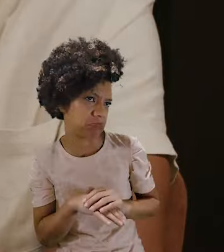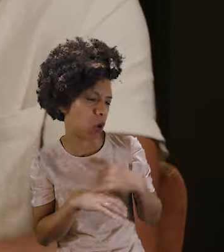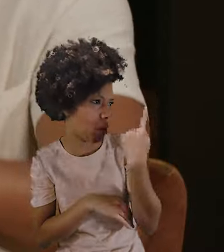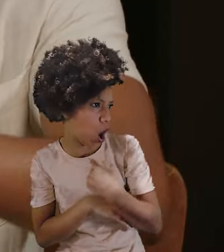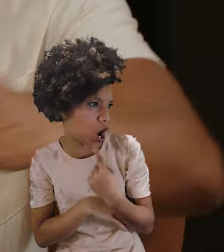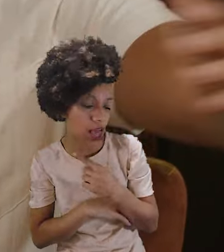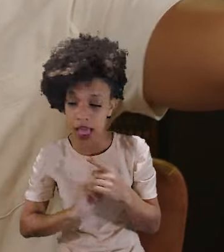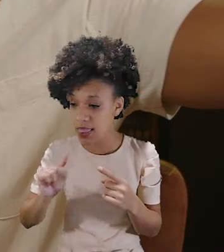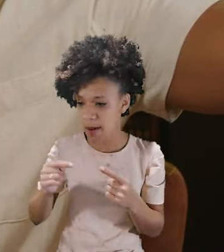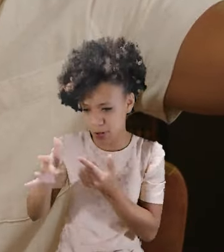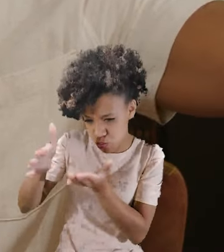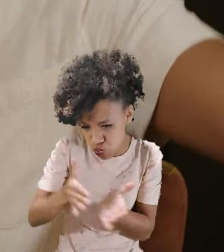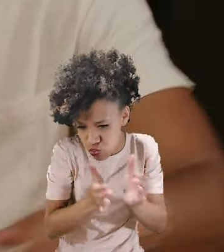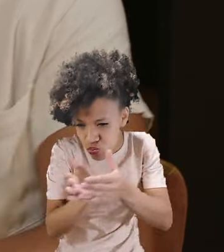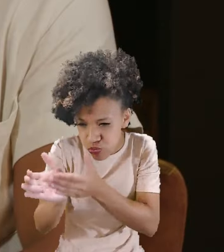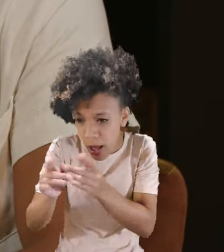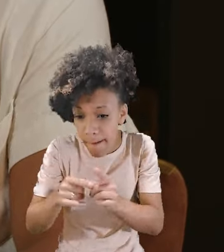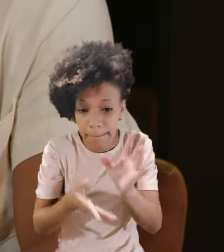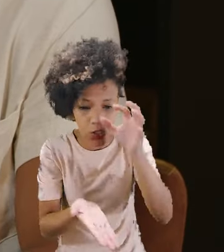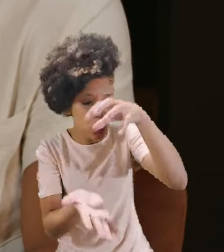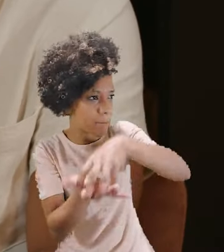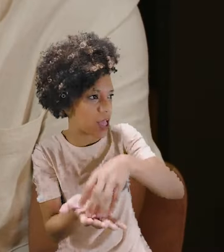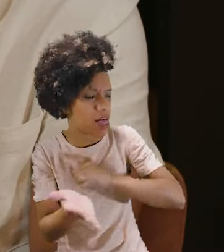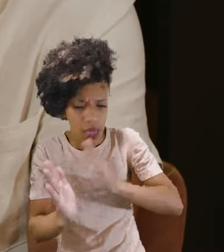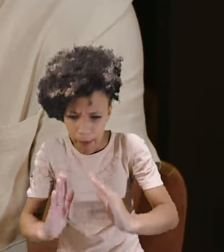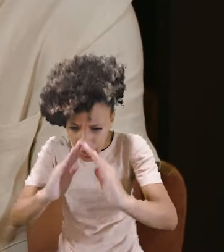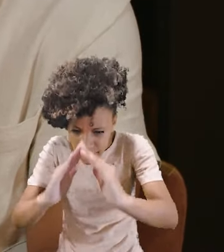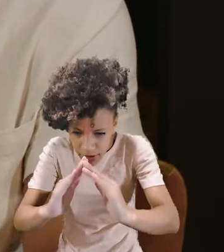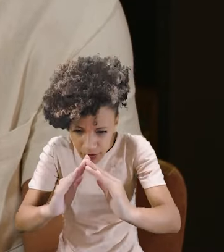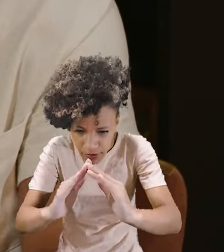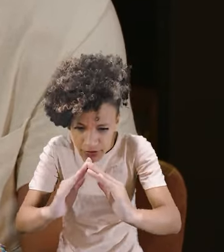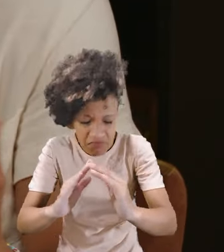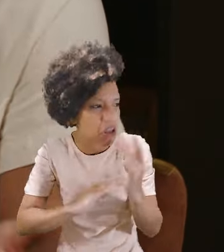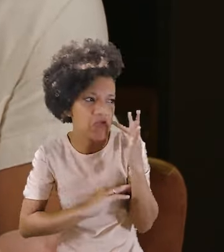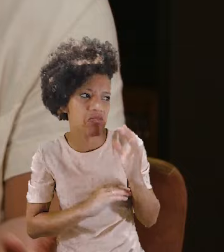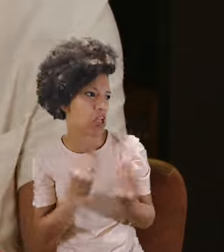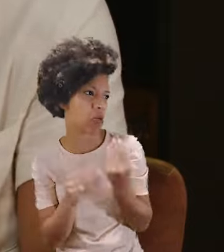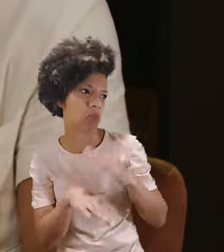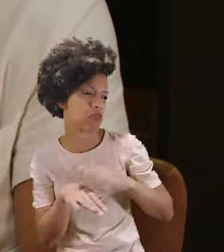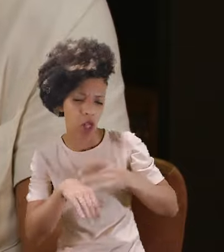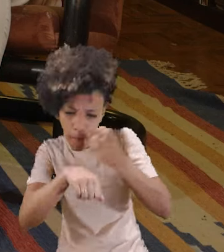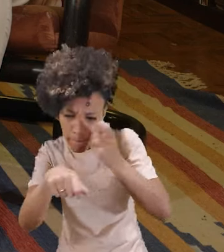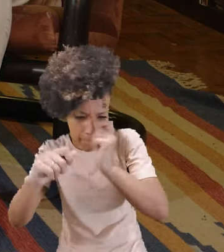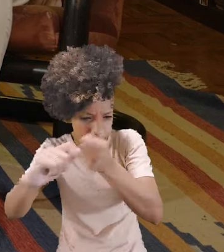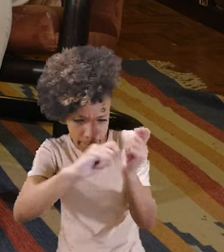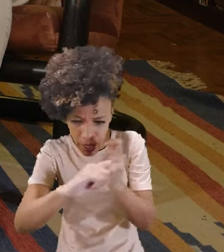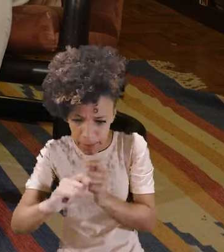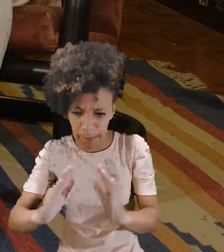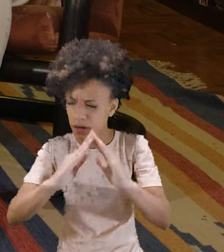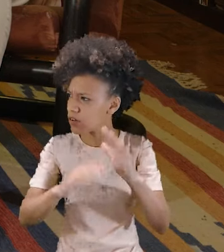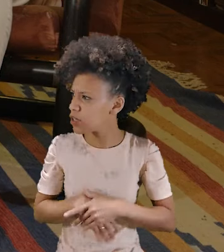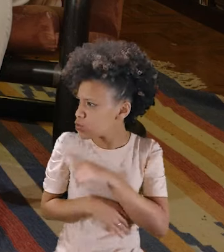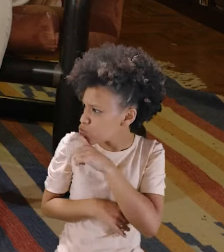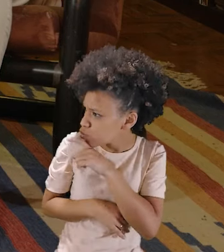uma hora e depois de nada depois de última hora mas no meio tem uma casinha lá tá ligado que os caras não sei nem como é que vai fazer isso simples né se